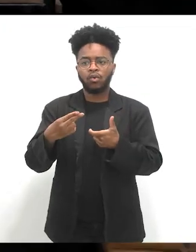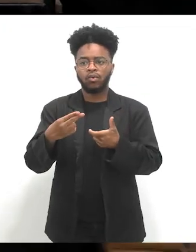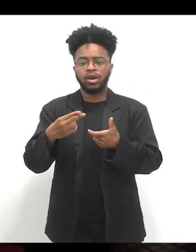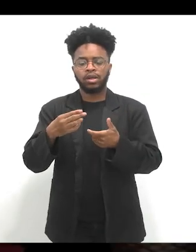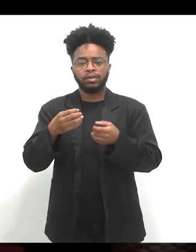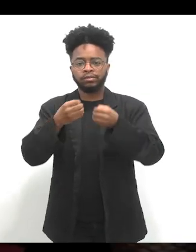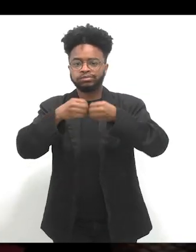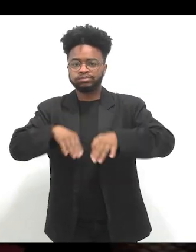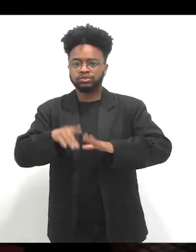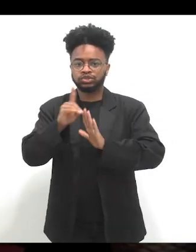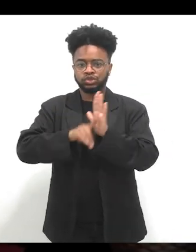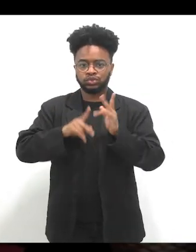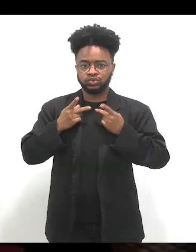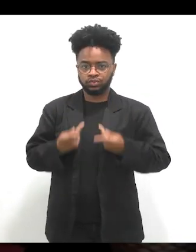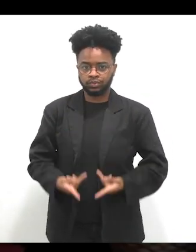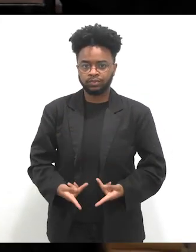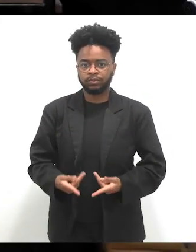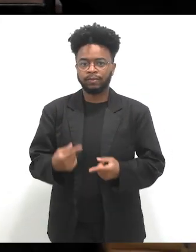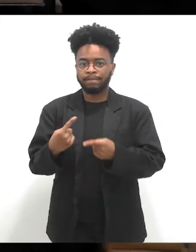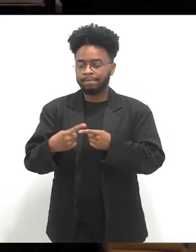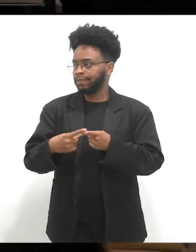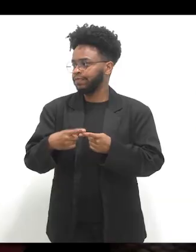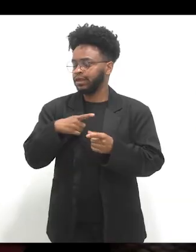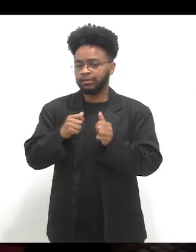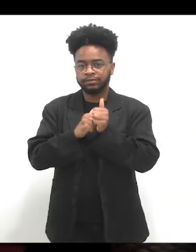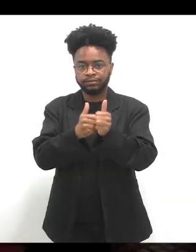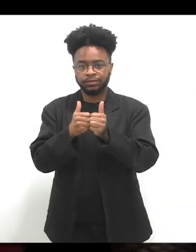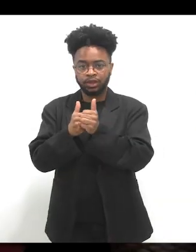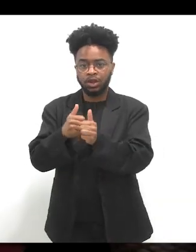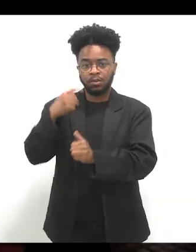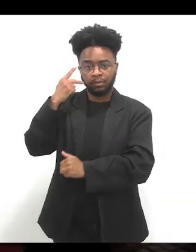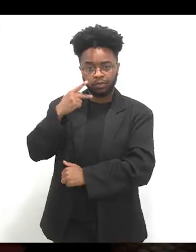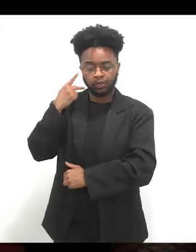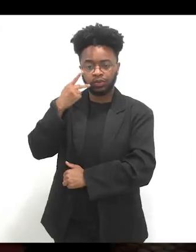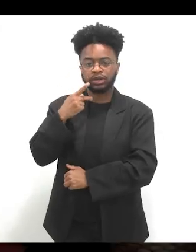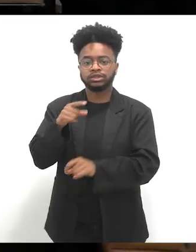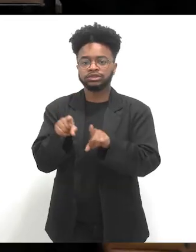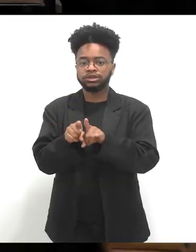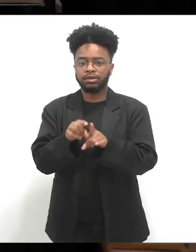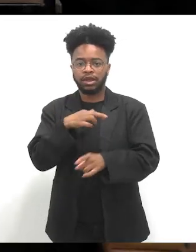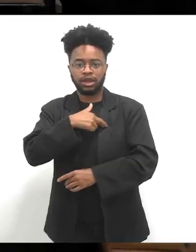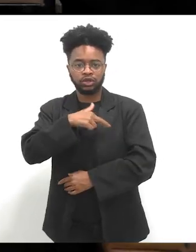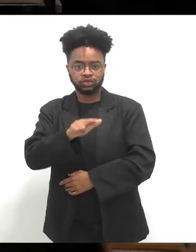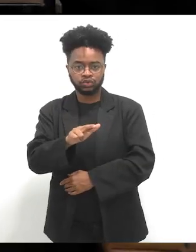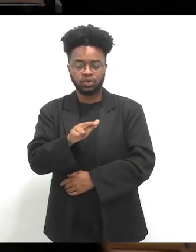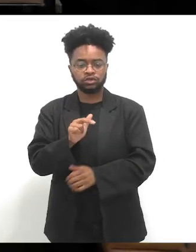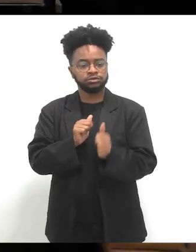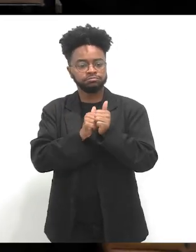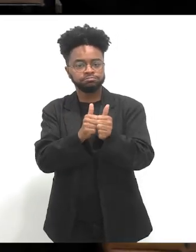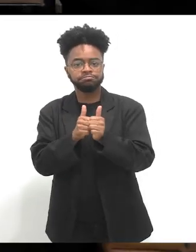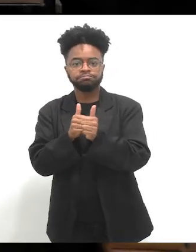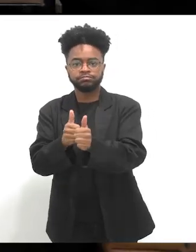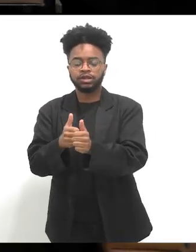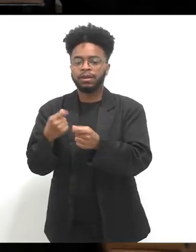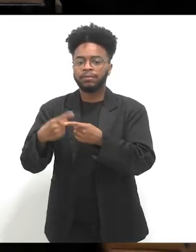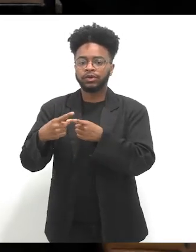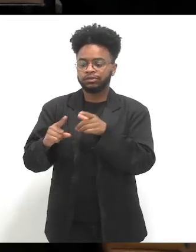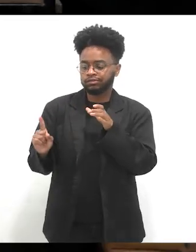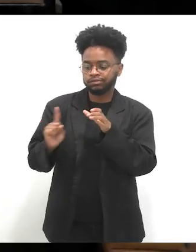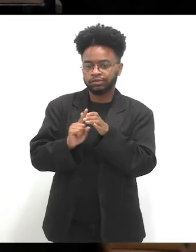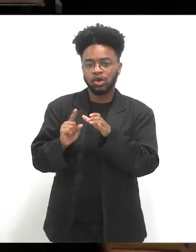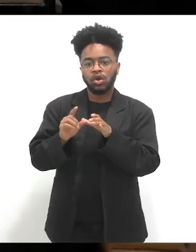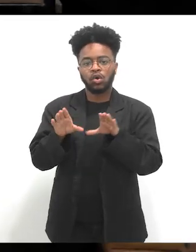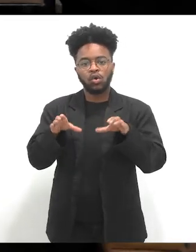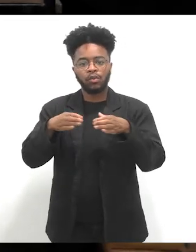violações de direitos humanos, né, em situações... Perseguições políticas, ideológicas. Perseguições políticas, religiosas, por